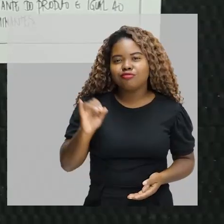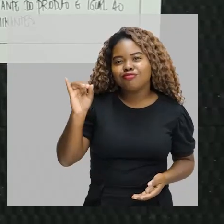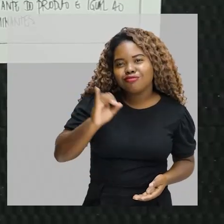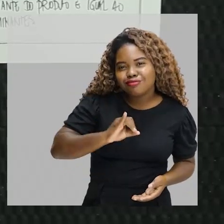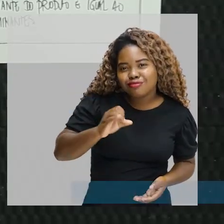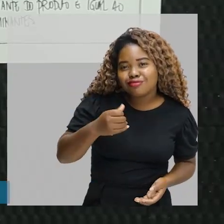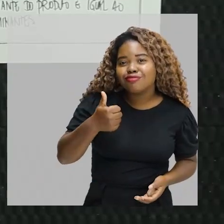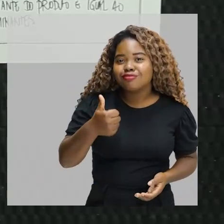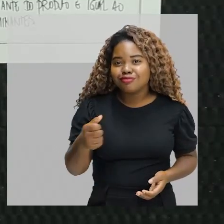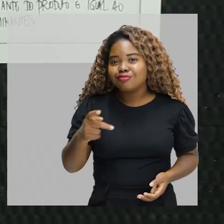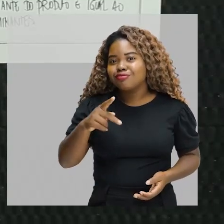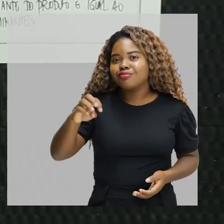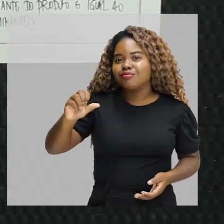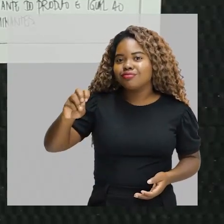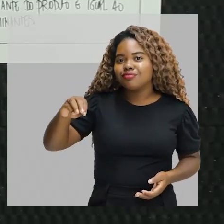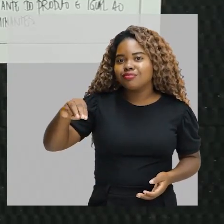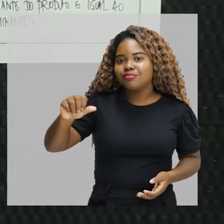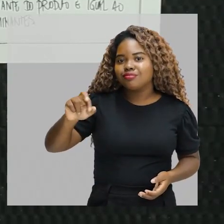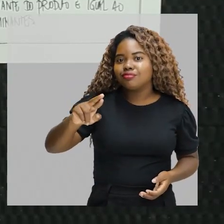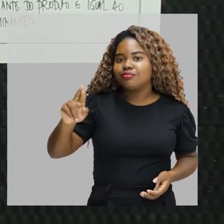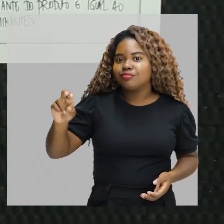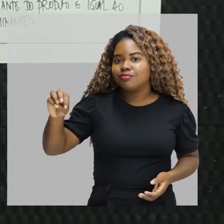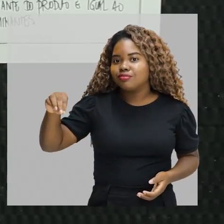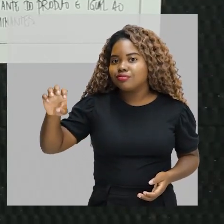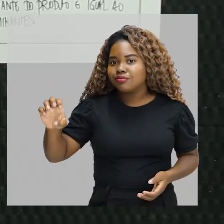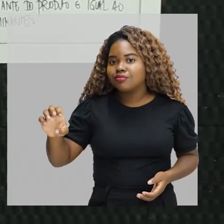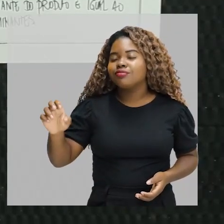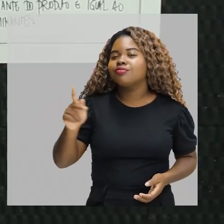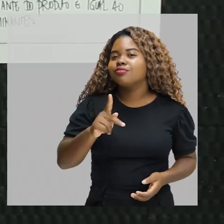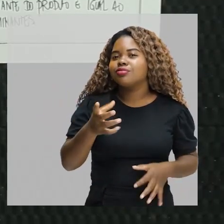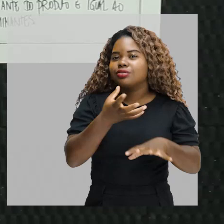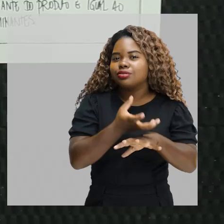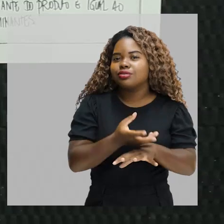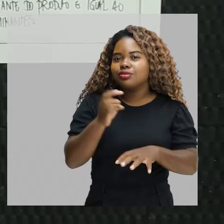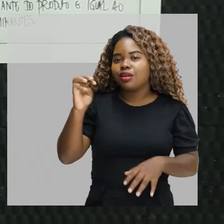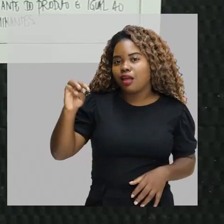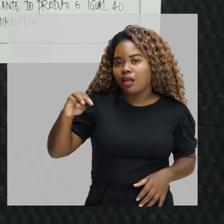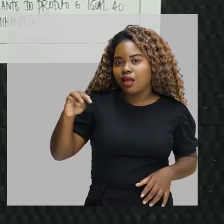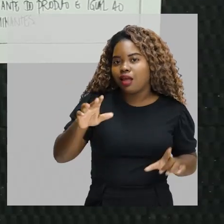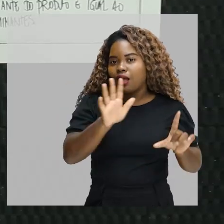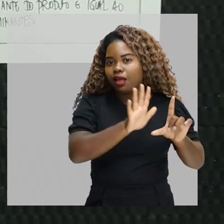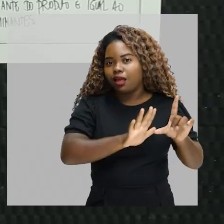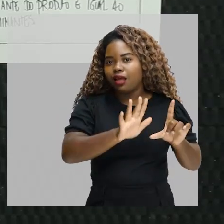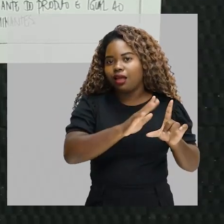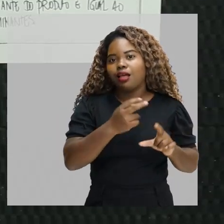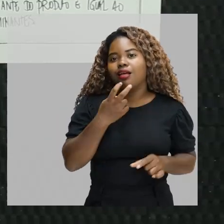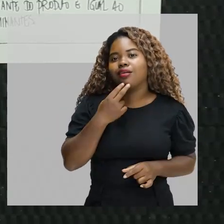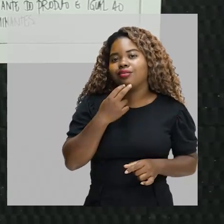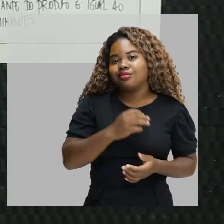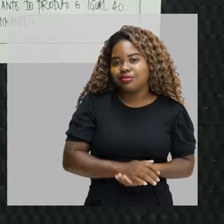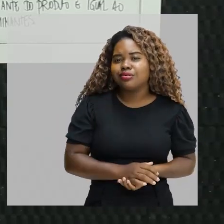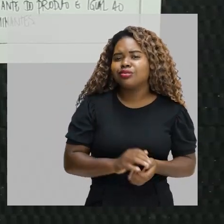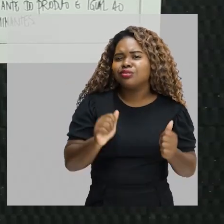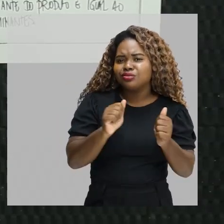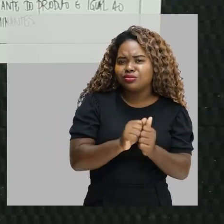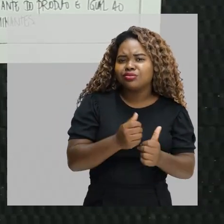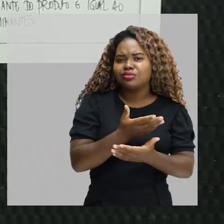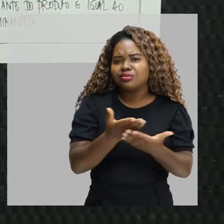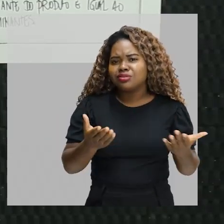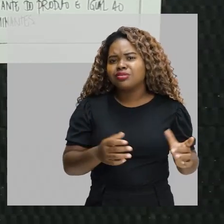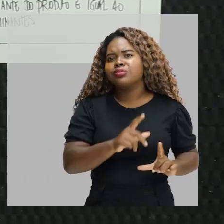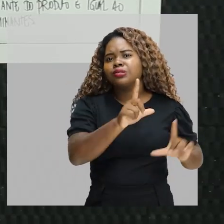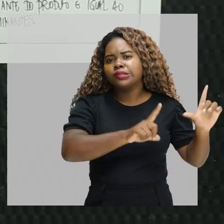Olá pessoal, aqui é o professor Maroni Beckman, professor de matemática da plataforma Gonçalves Dias. Estou mais uma vez aqui com você na